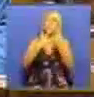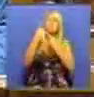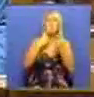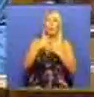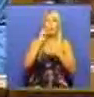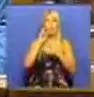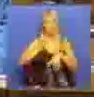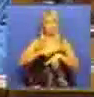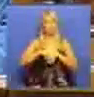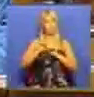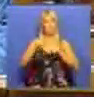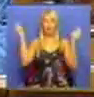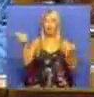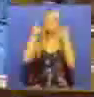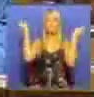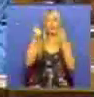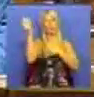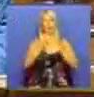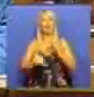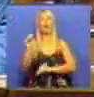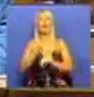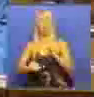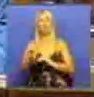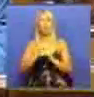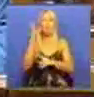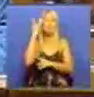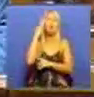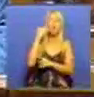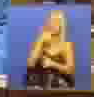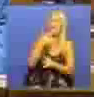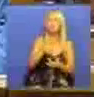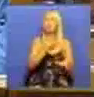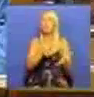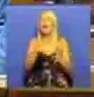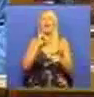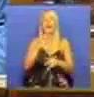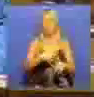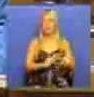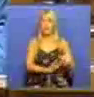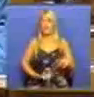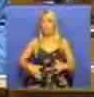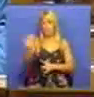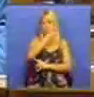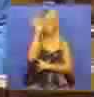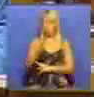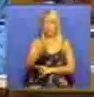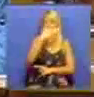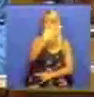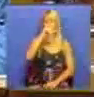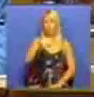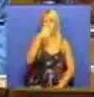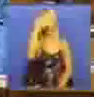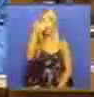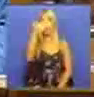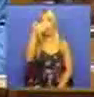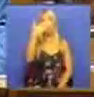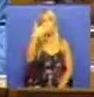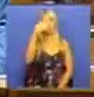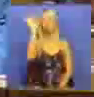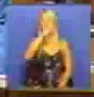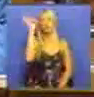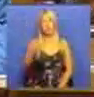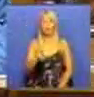eleitoral sobre os números que apontavam para uma taxa de desemprego de 7,1%, respondeu o